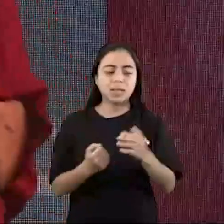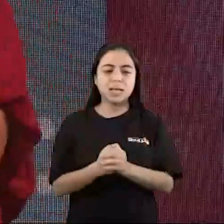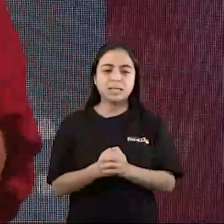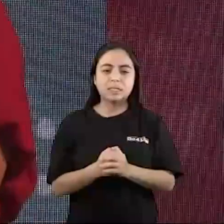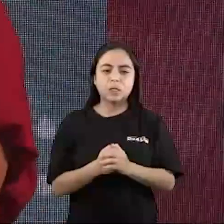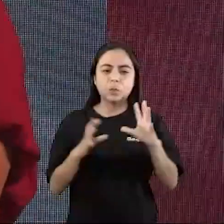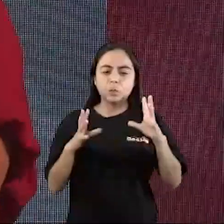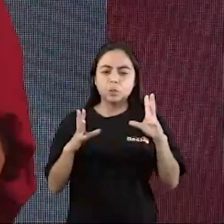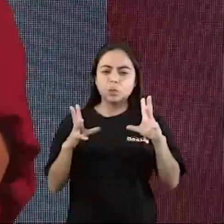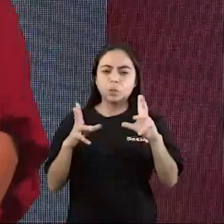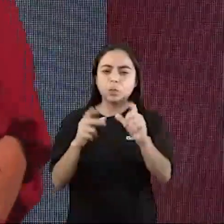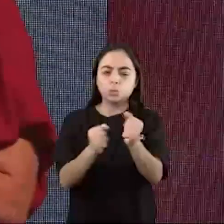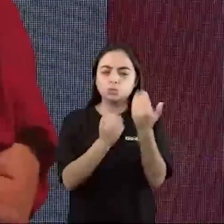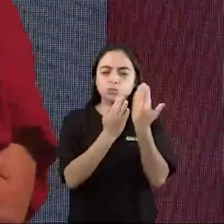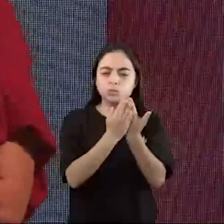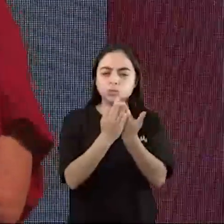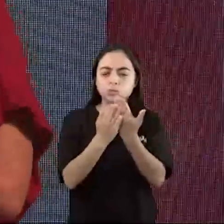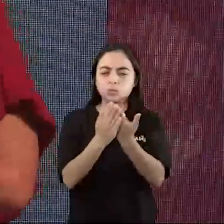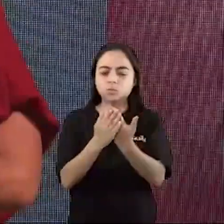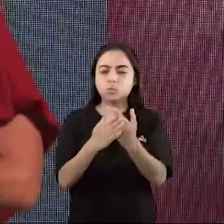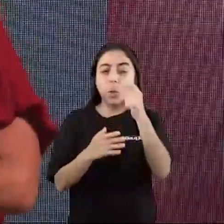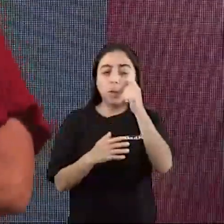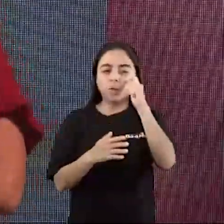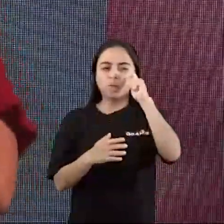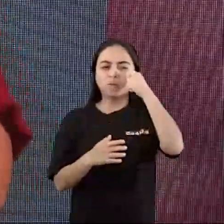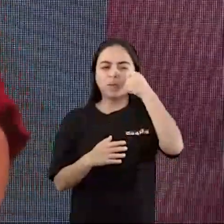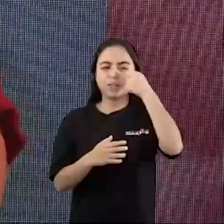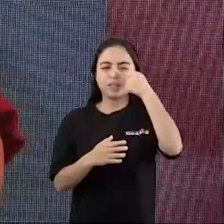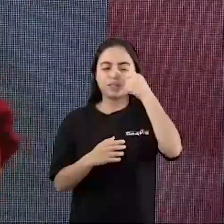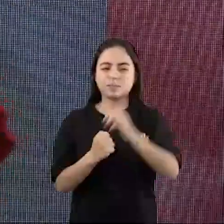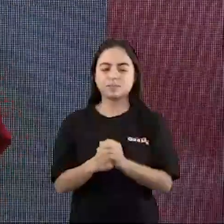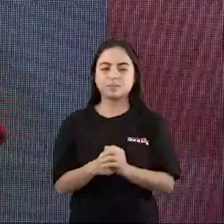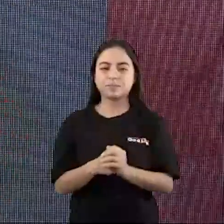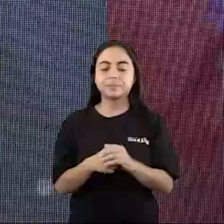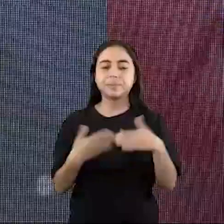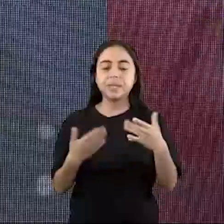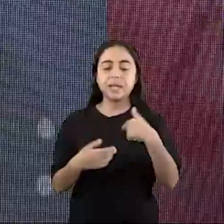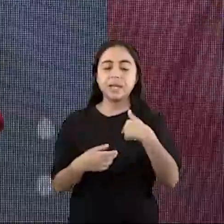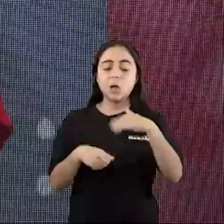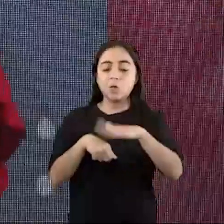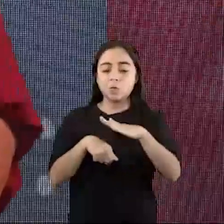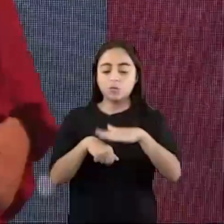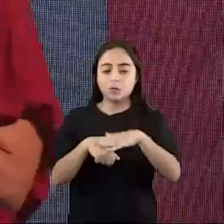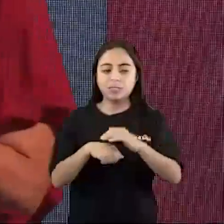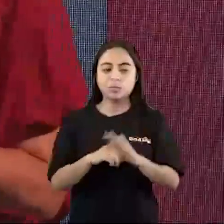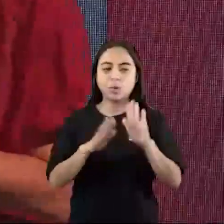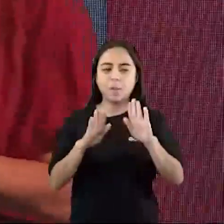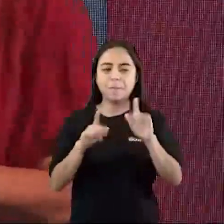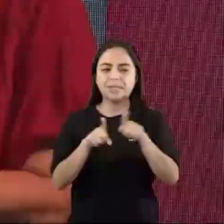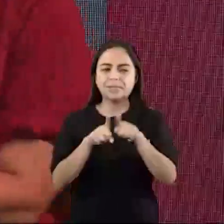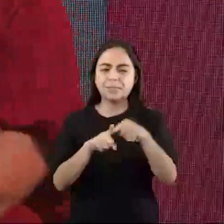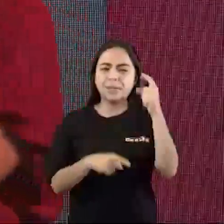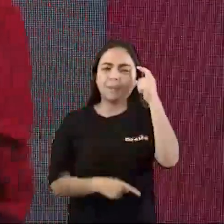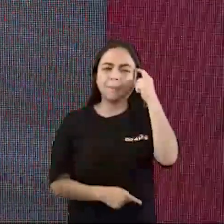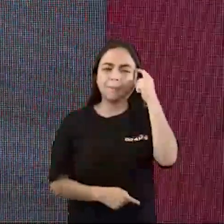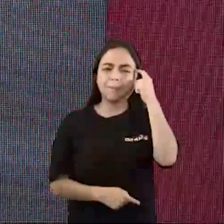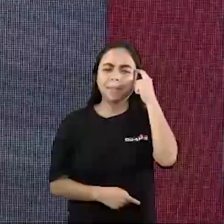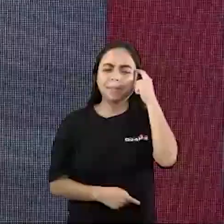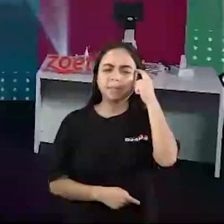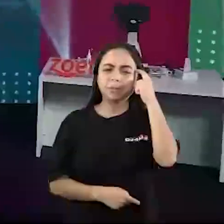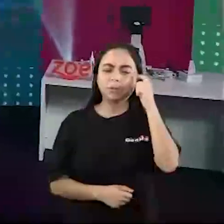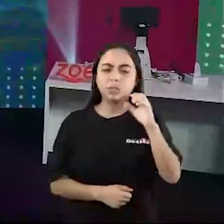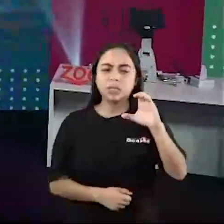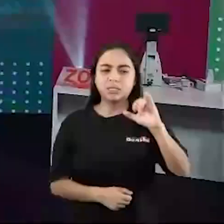da escola belisca e faz a tricografia. Eu faço a tricografia, mas como a gente pensou na perspectiva